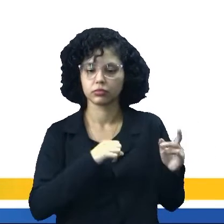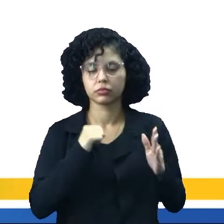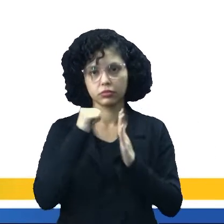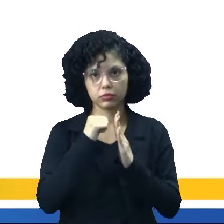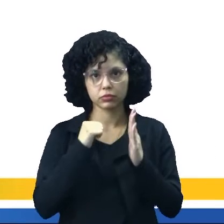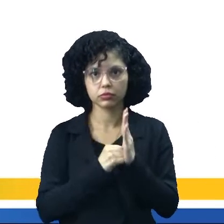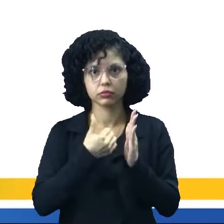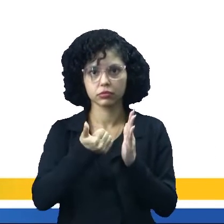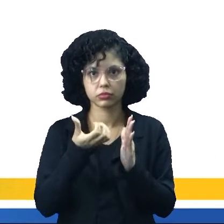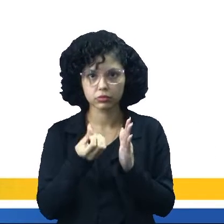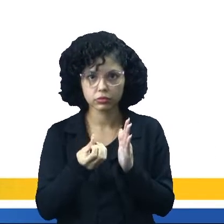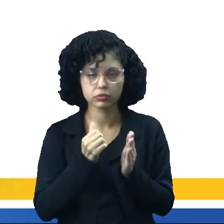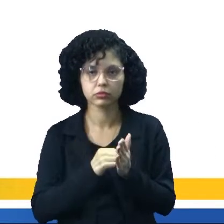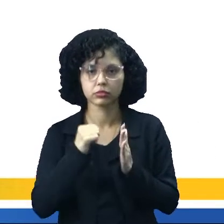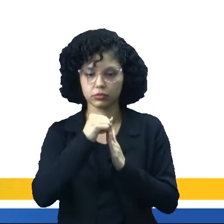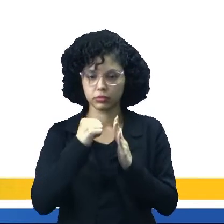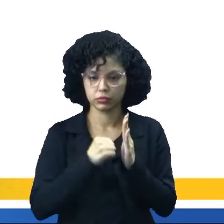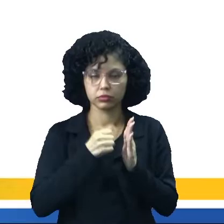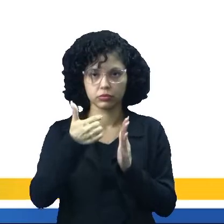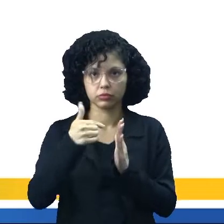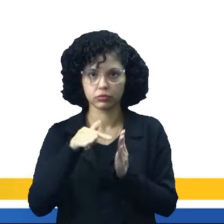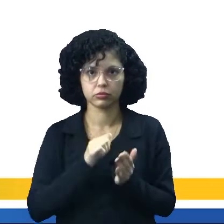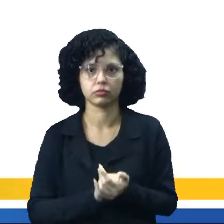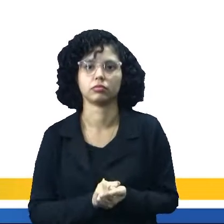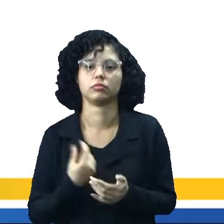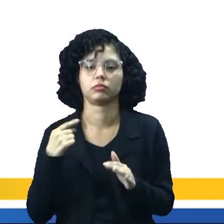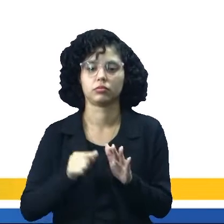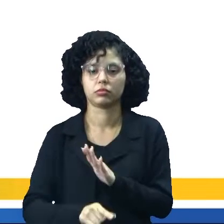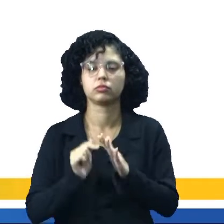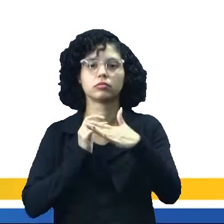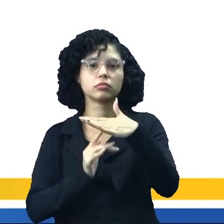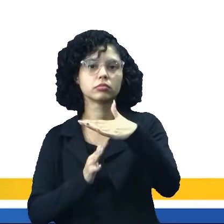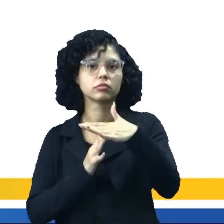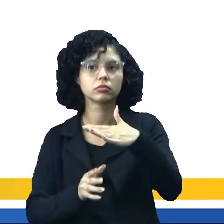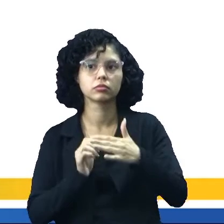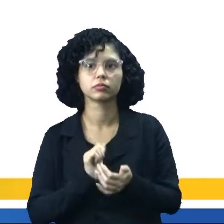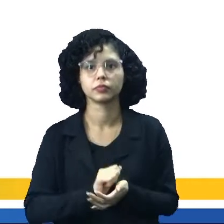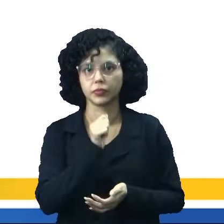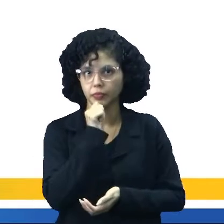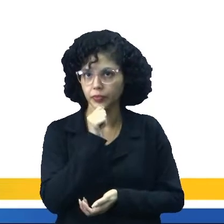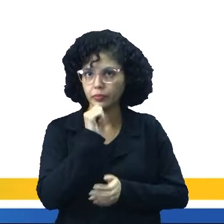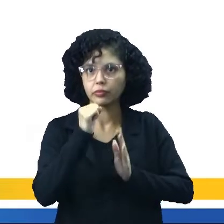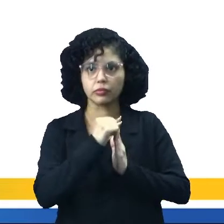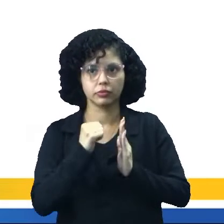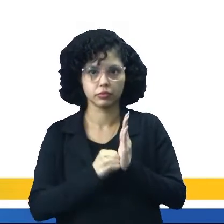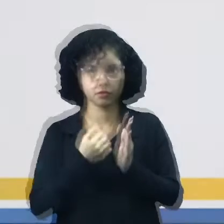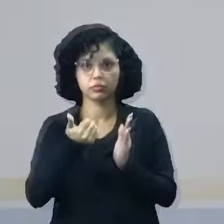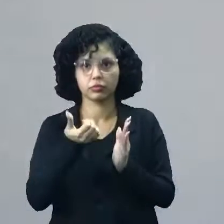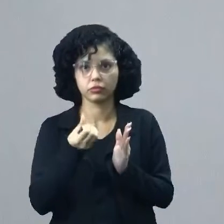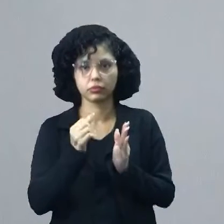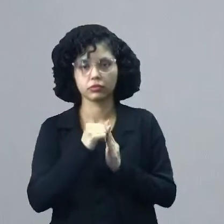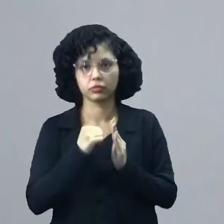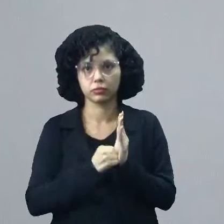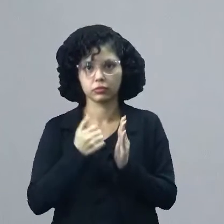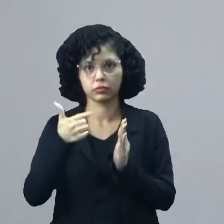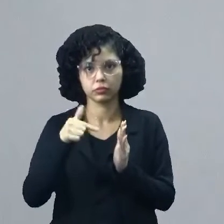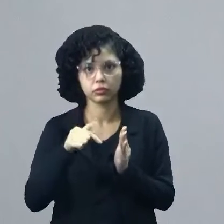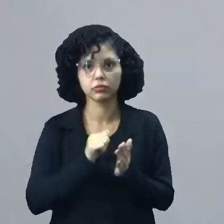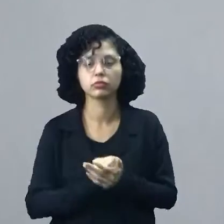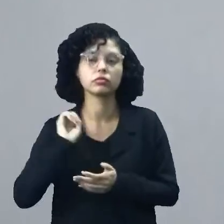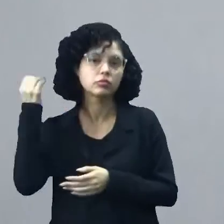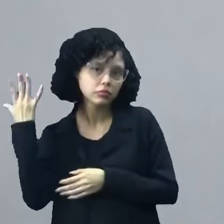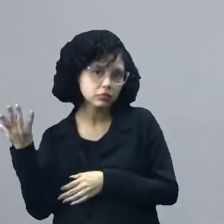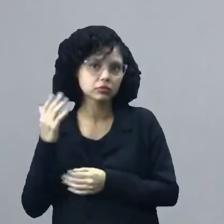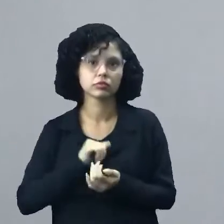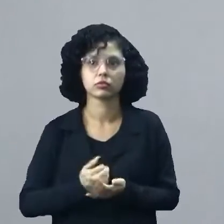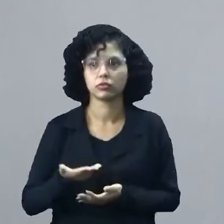séculos 16 e 17. Então, dentro dessa migração aqui, no século 16 e 17, que aconteceu